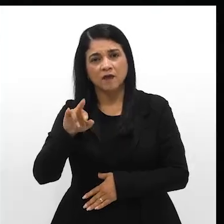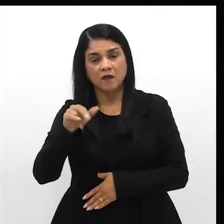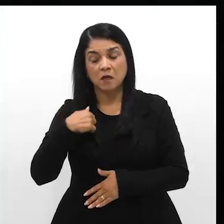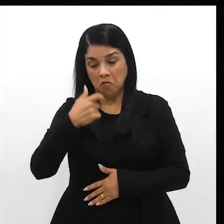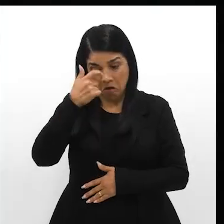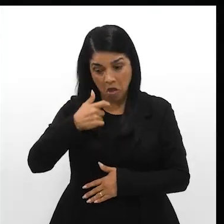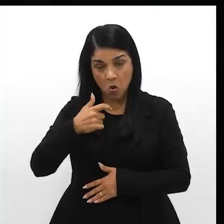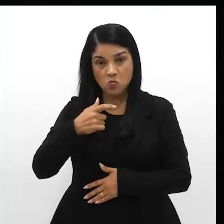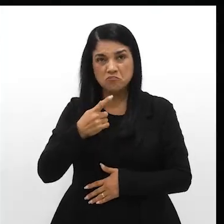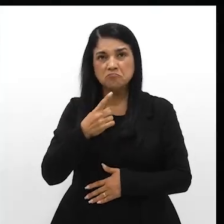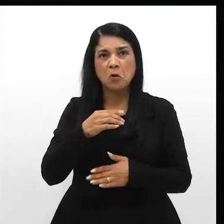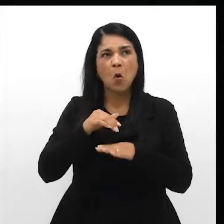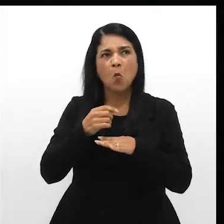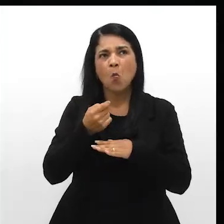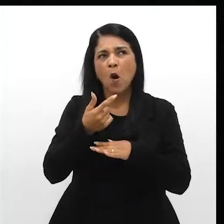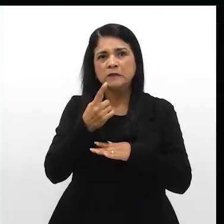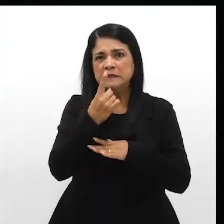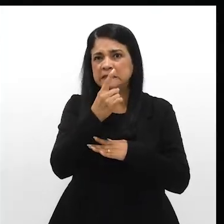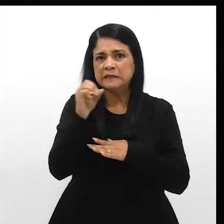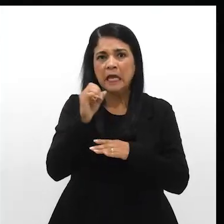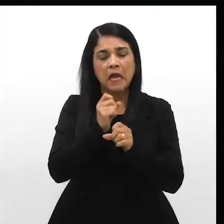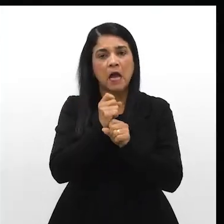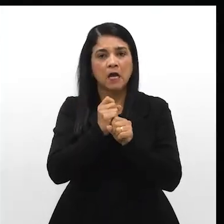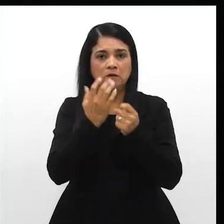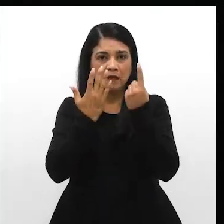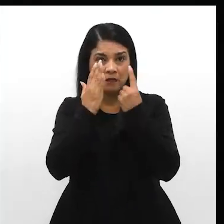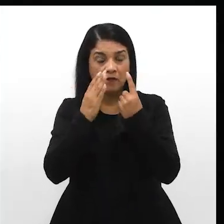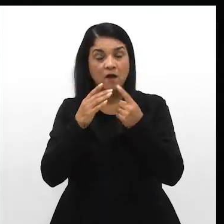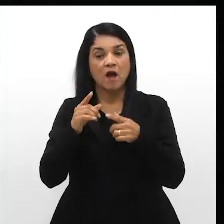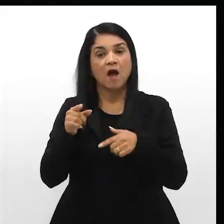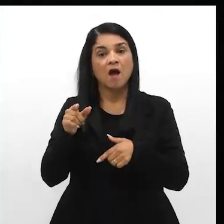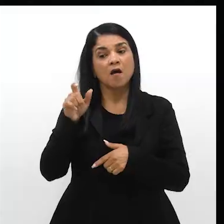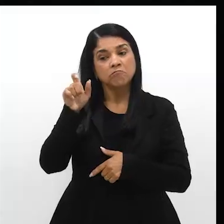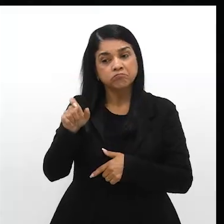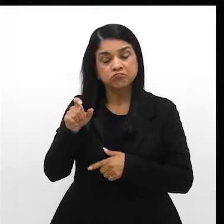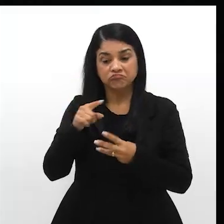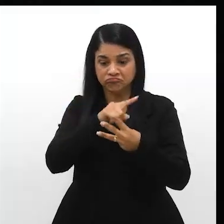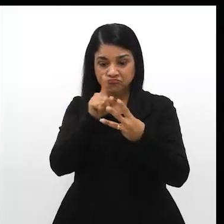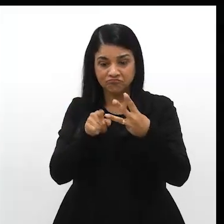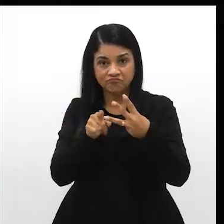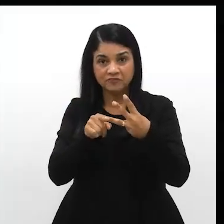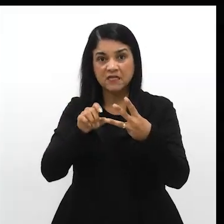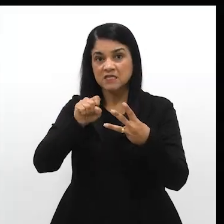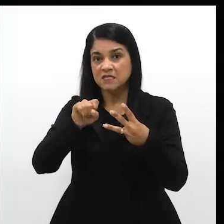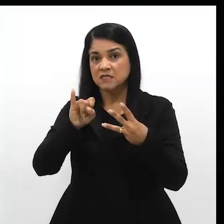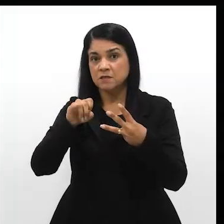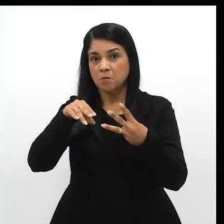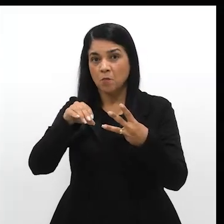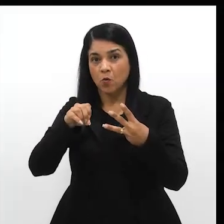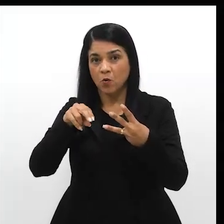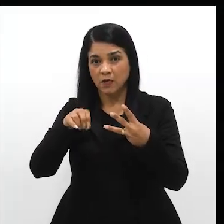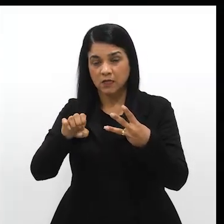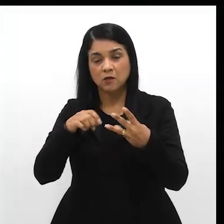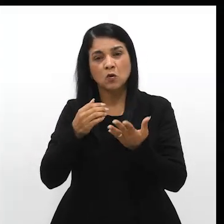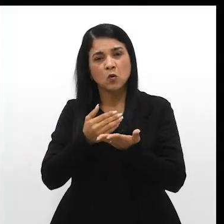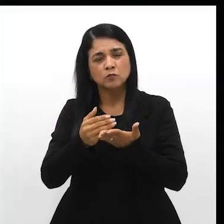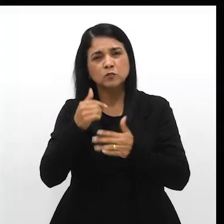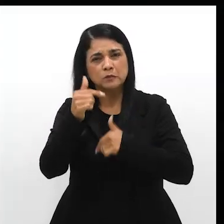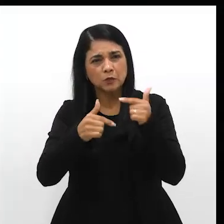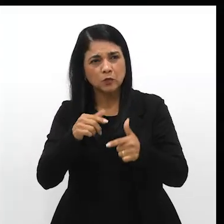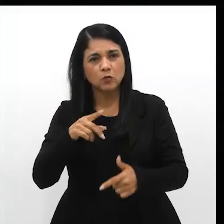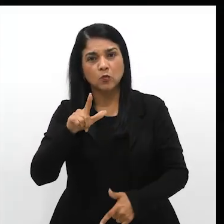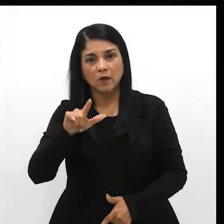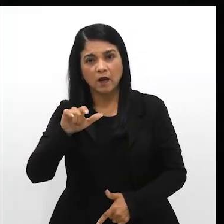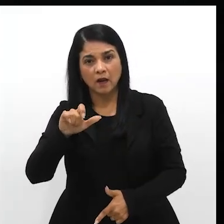em quase 100 anos de carnaval, se for pensar. E agora É está verdade. despontando a Simone. A Simone, que Simone começou trabalhando com o agora...